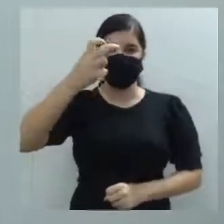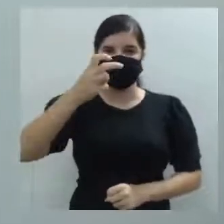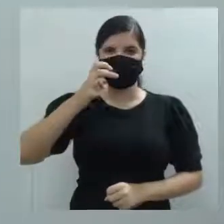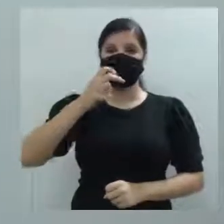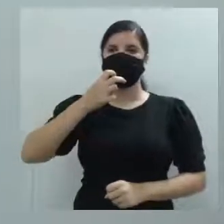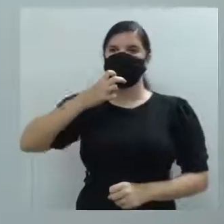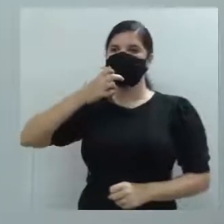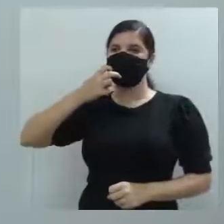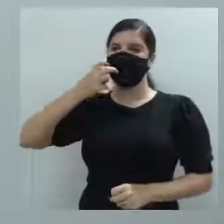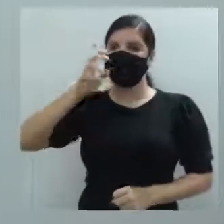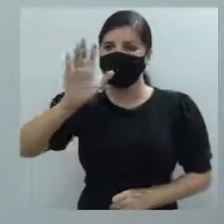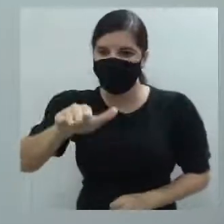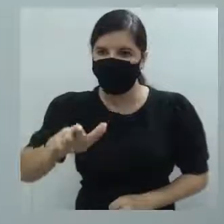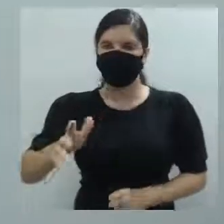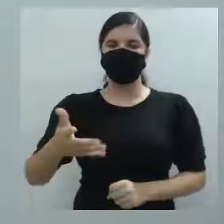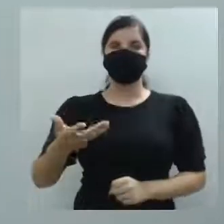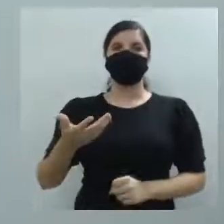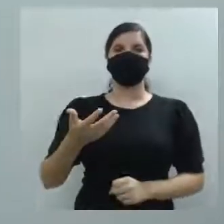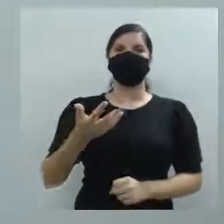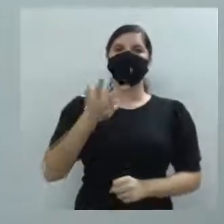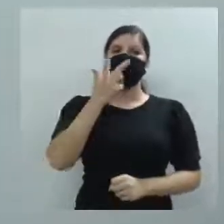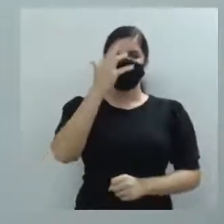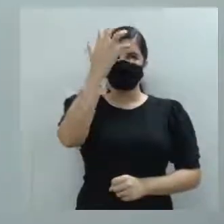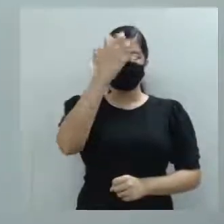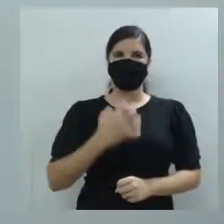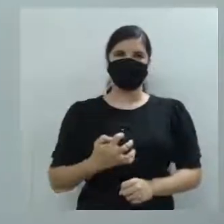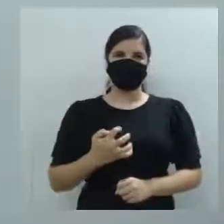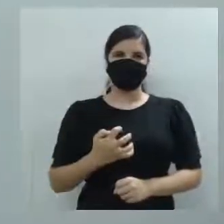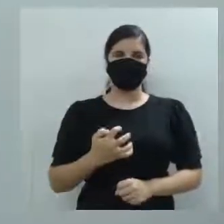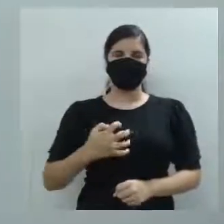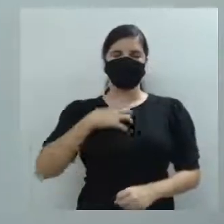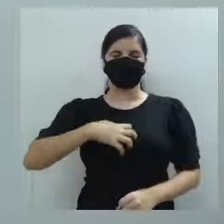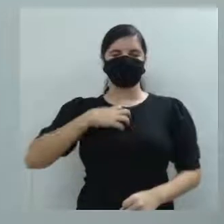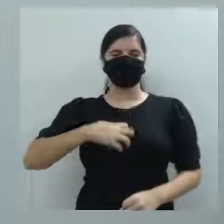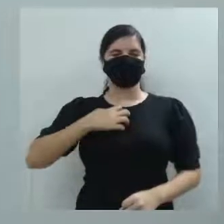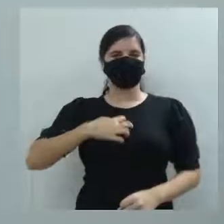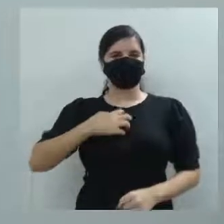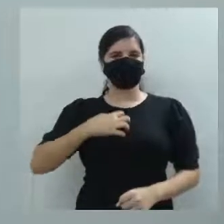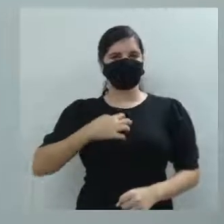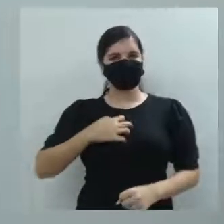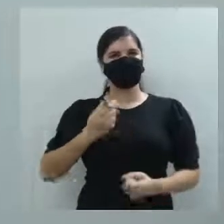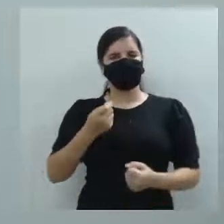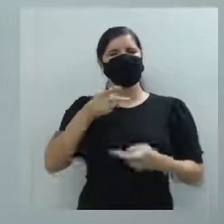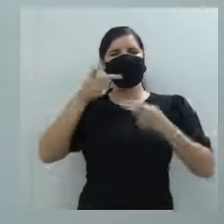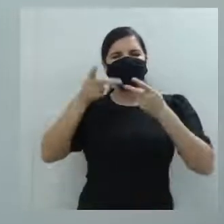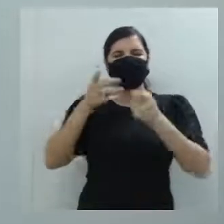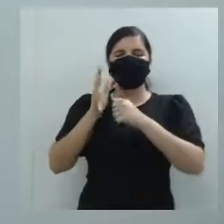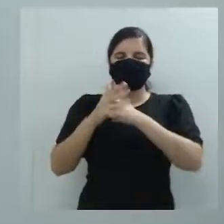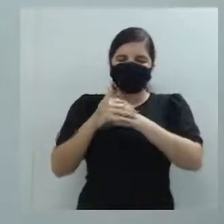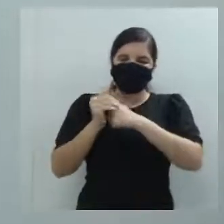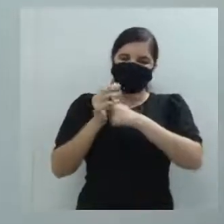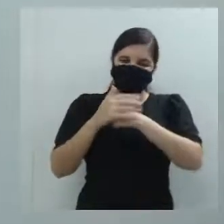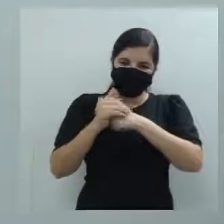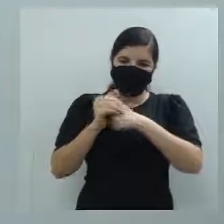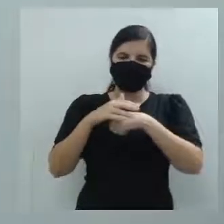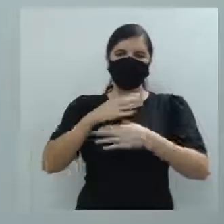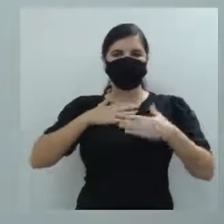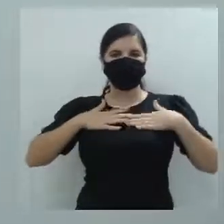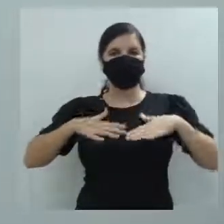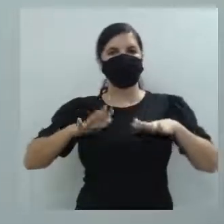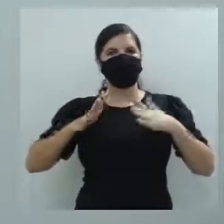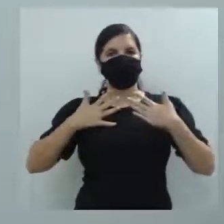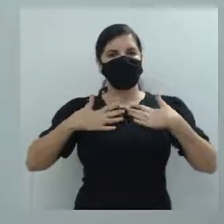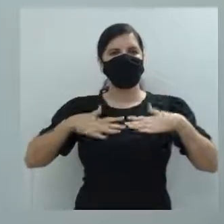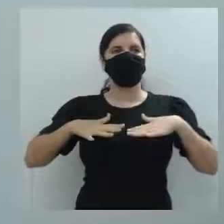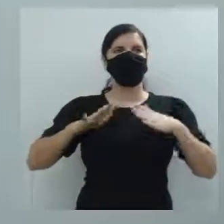outro, muitas vezes indica o quê? Raiva, falar ternamente. Então veja, gritar, falar